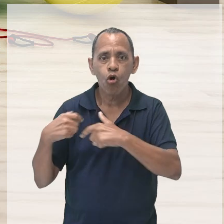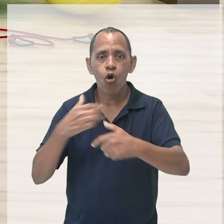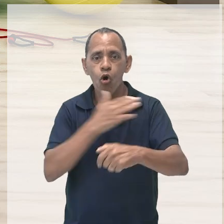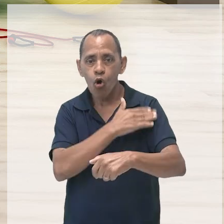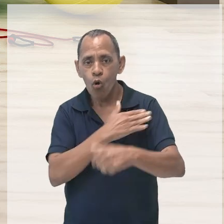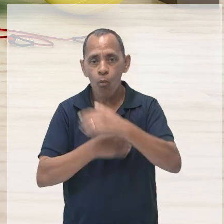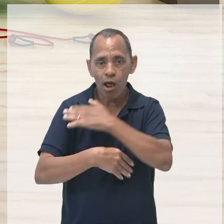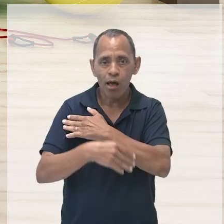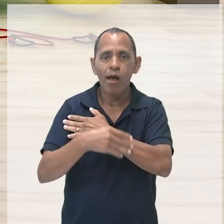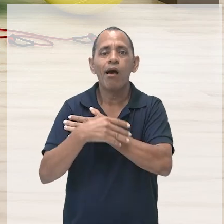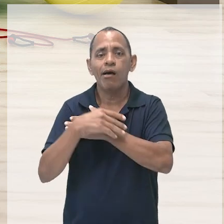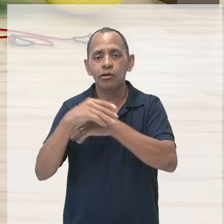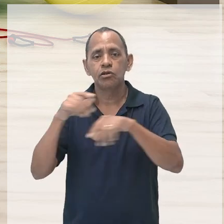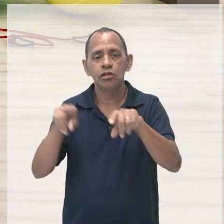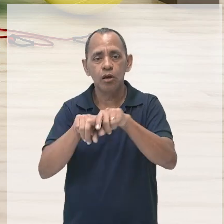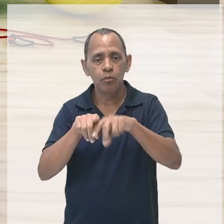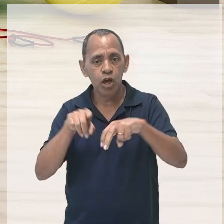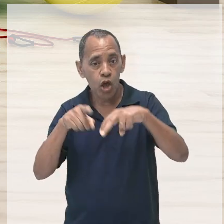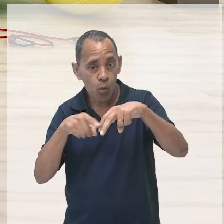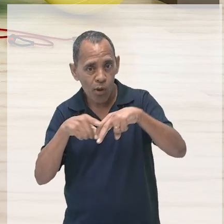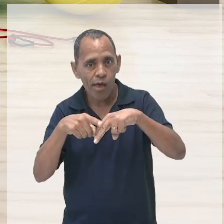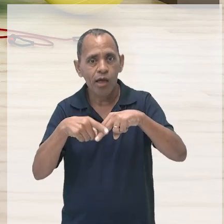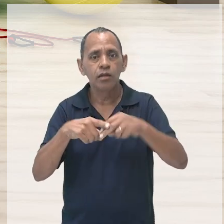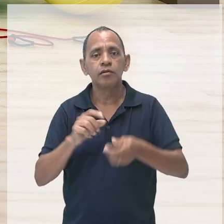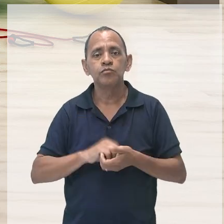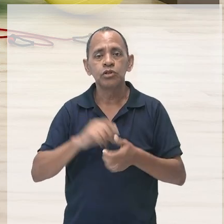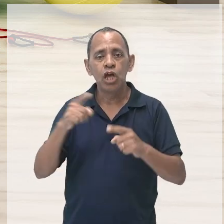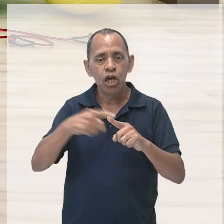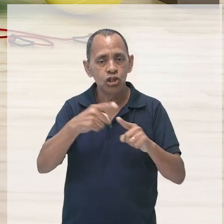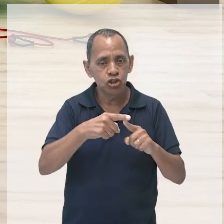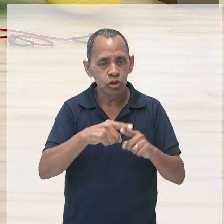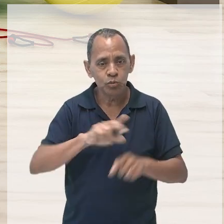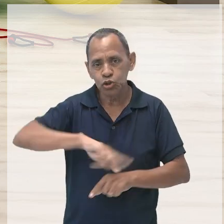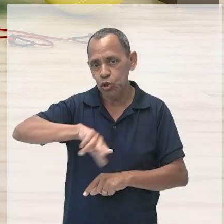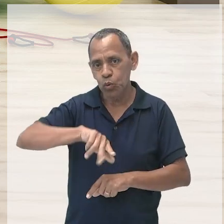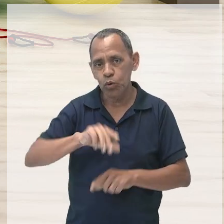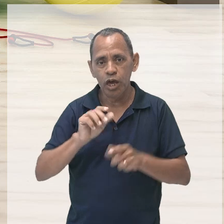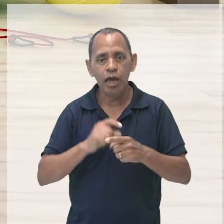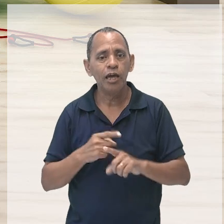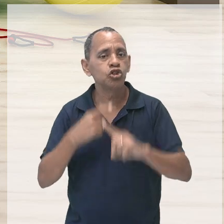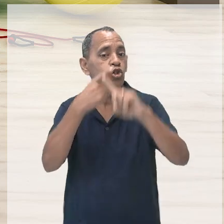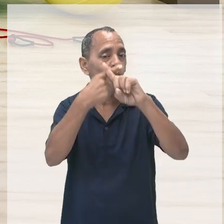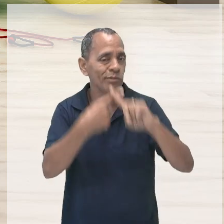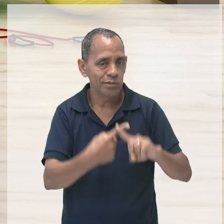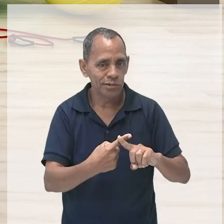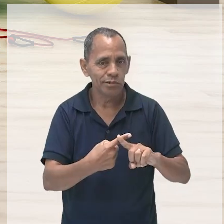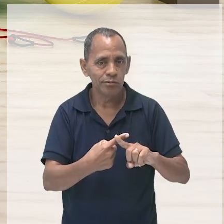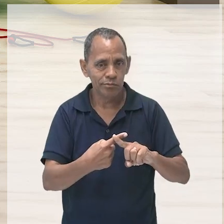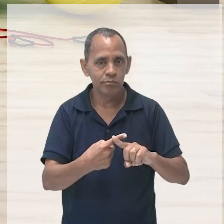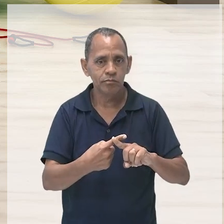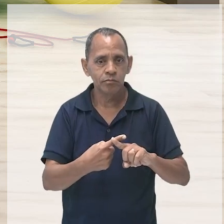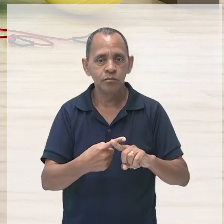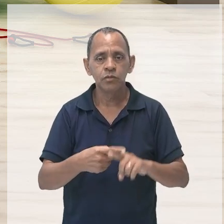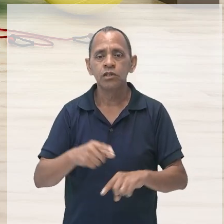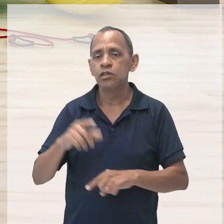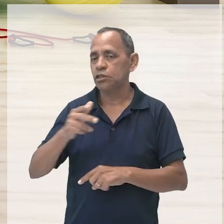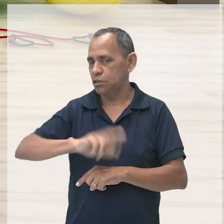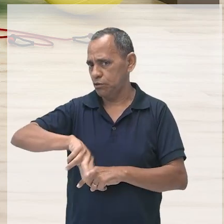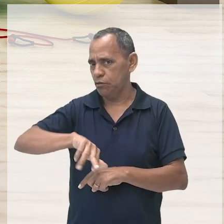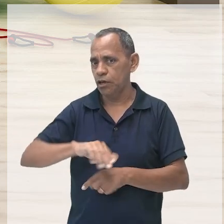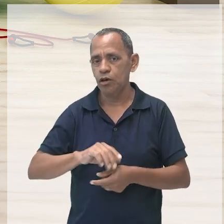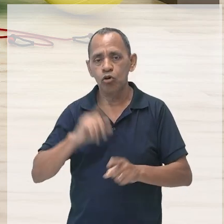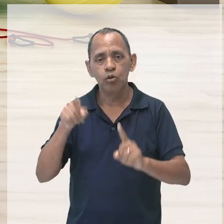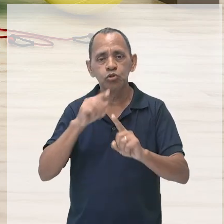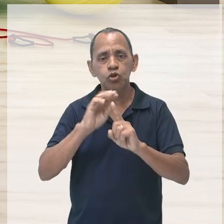tipo de ginástica de condicionamento físico não é uma ginástica competitiva, ela não é esportiva, ela tem o